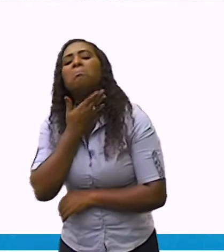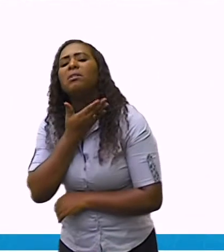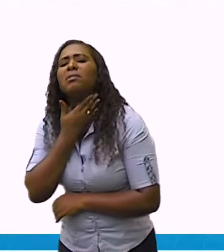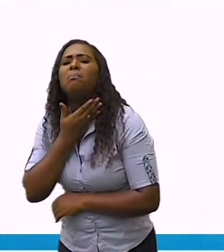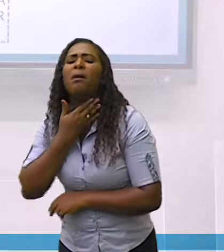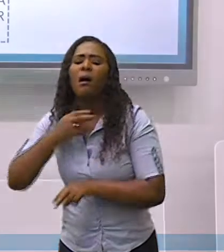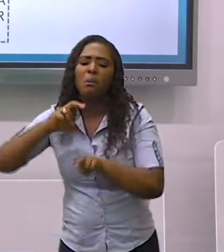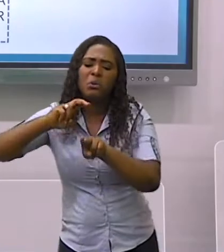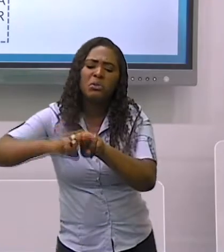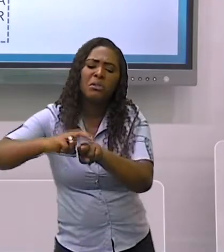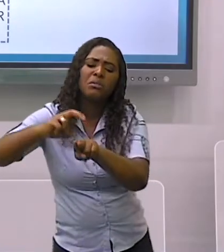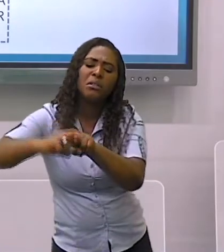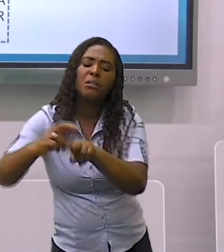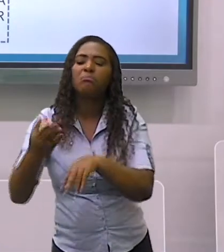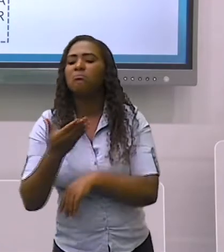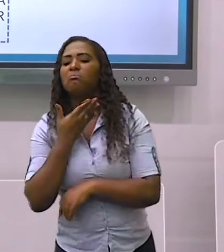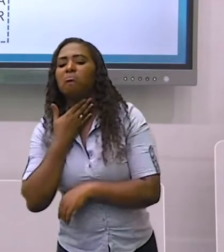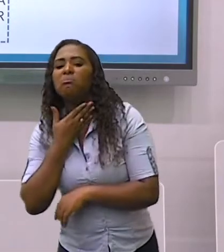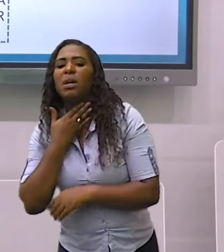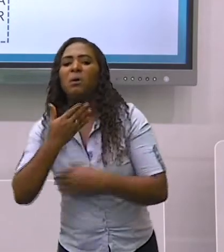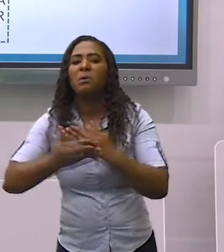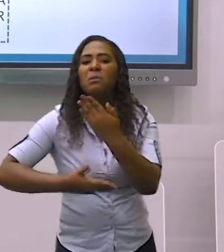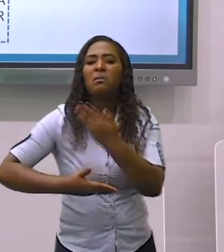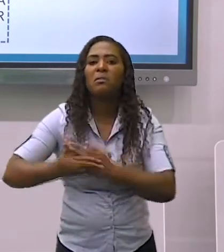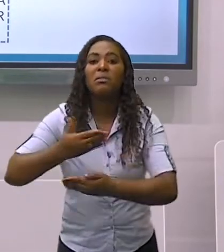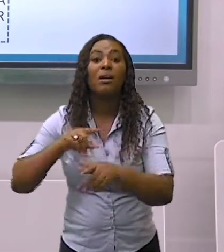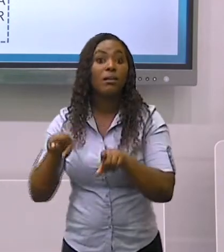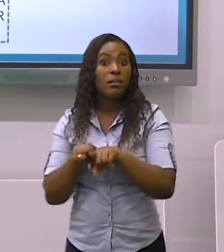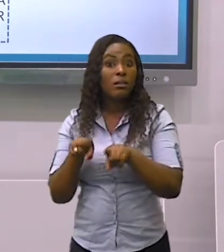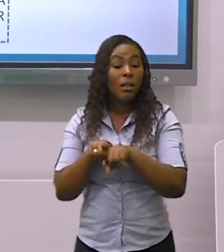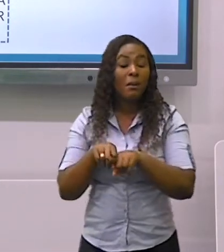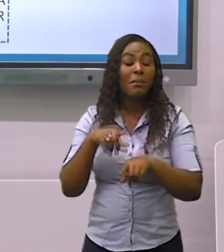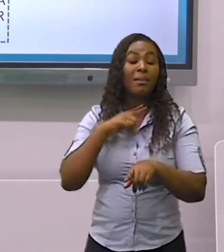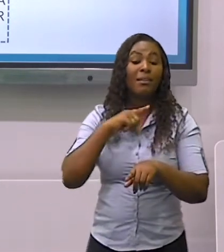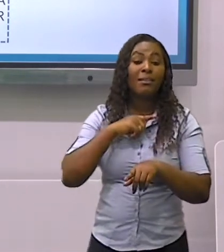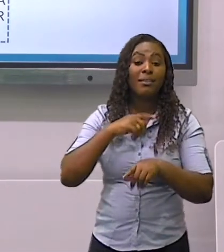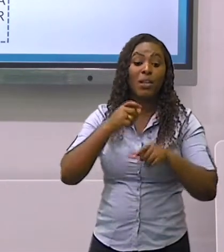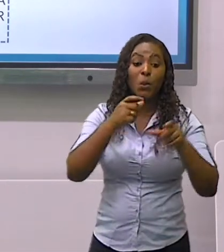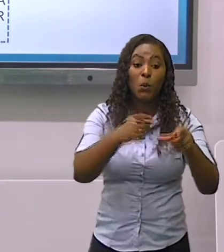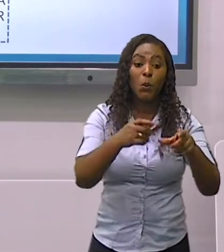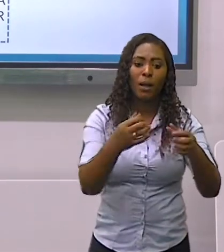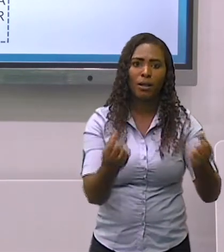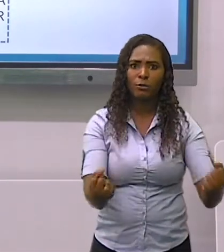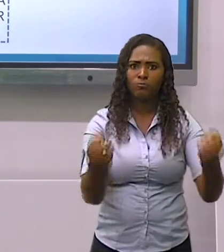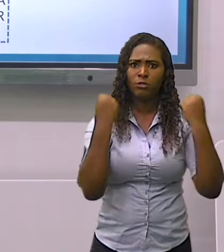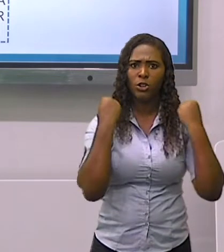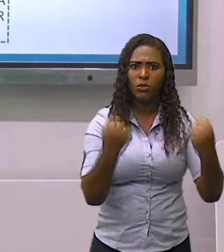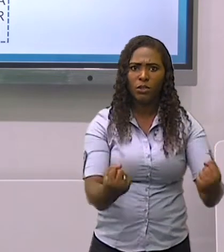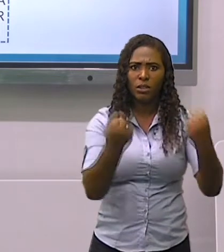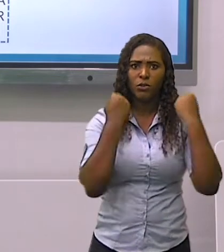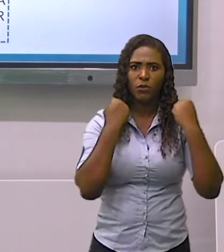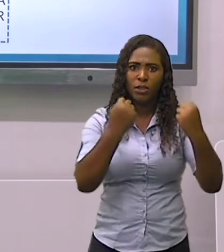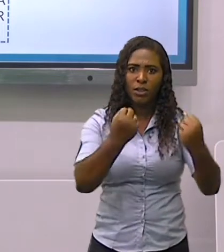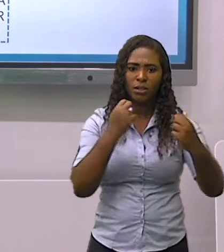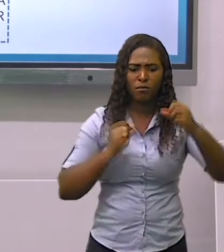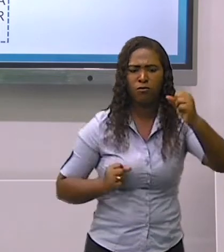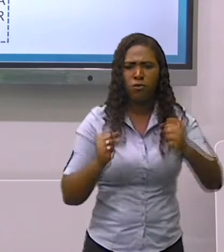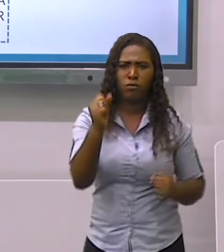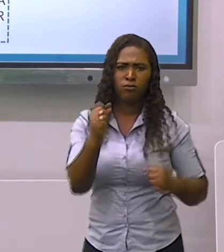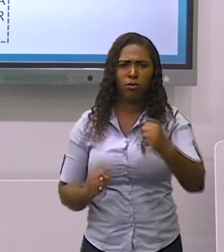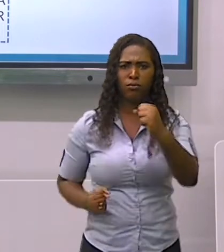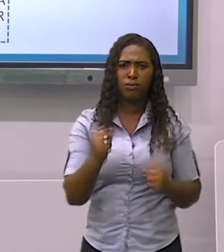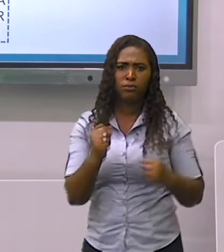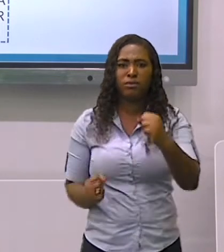também a atividade física, que é praticada nestes ambientes. Mas não podemos esquecer que as